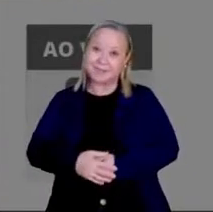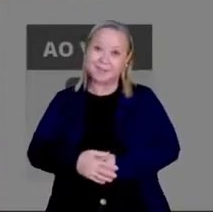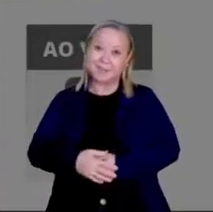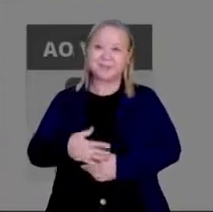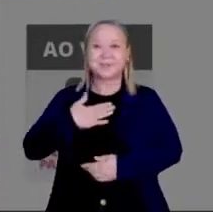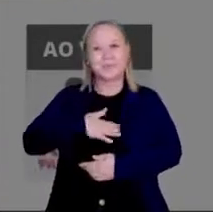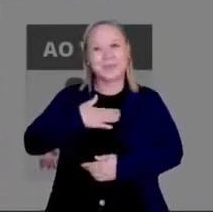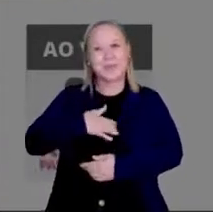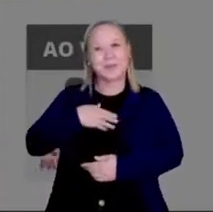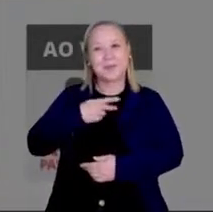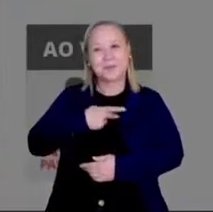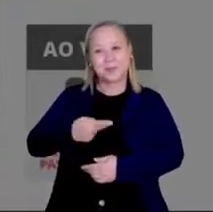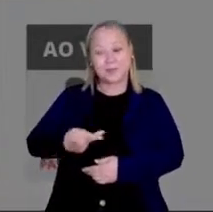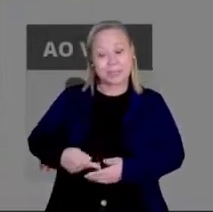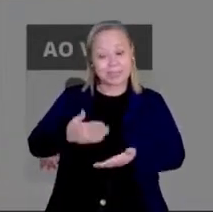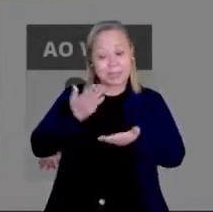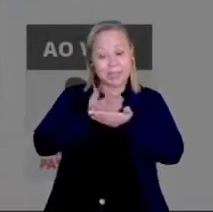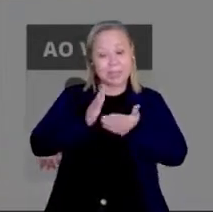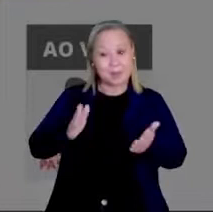senhor.